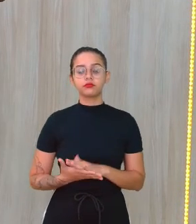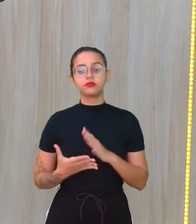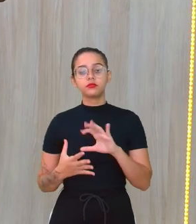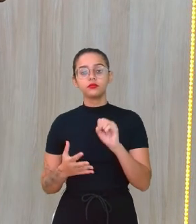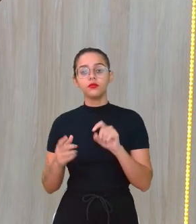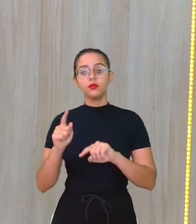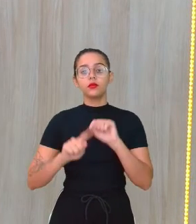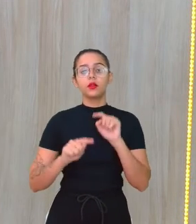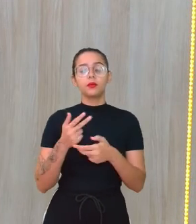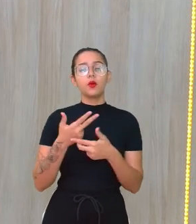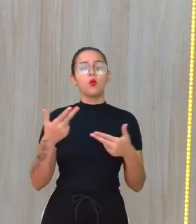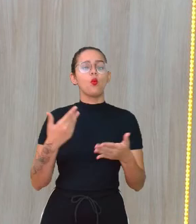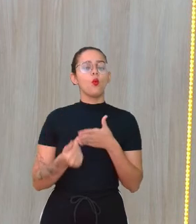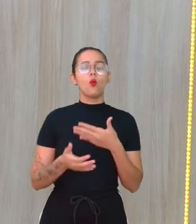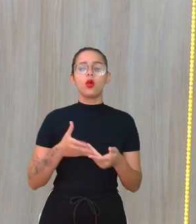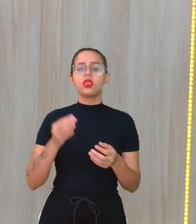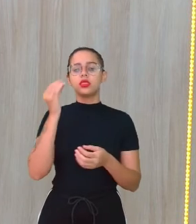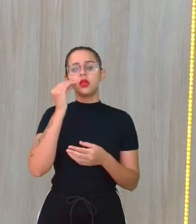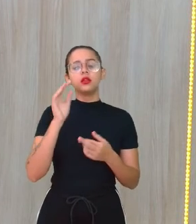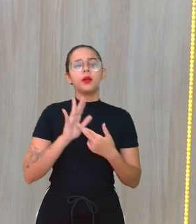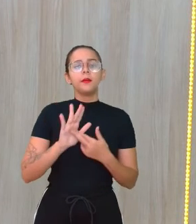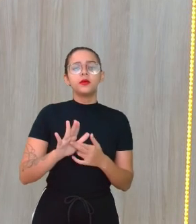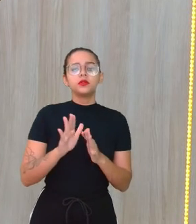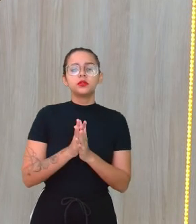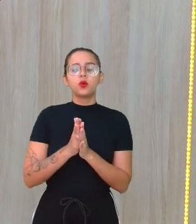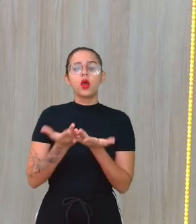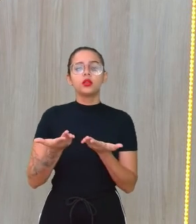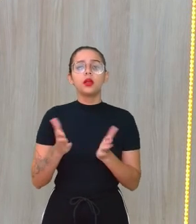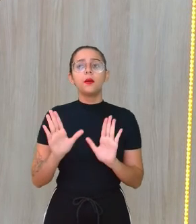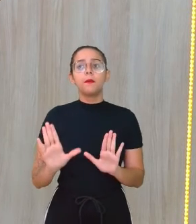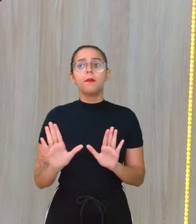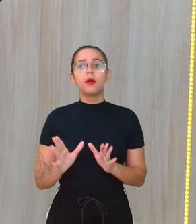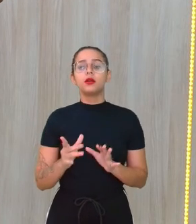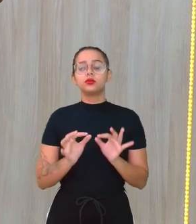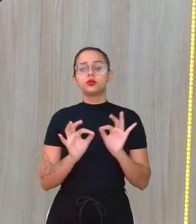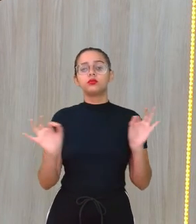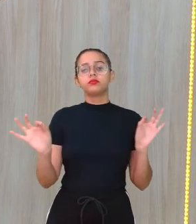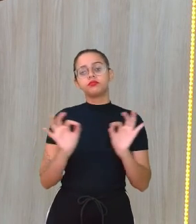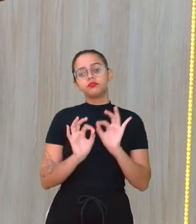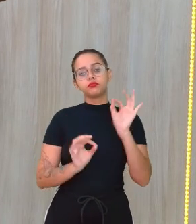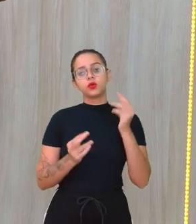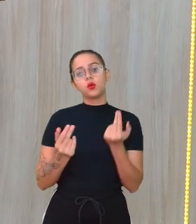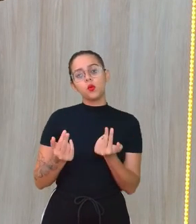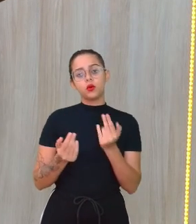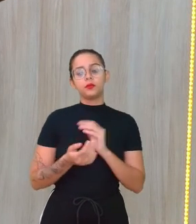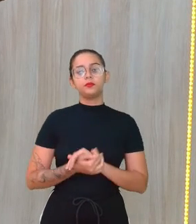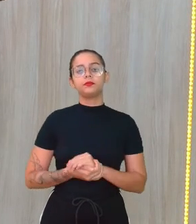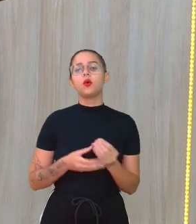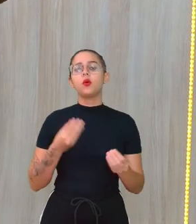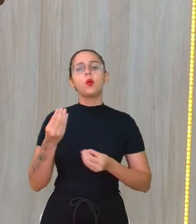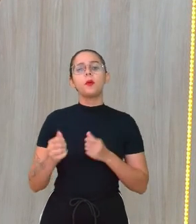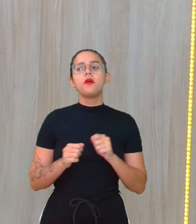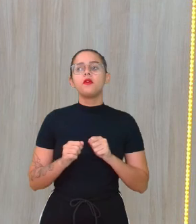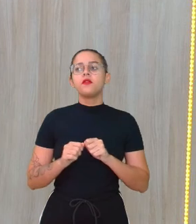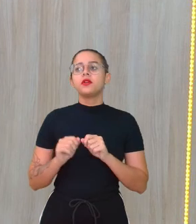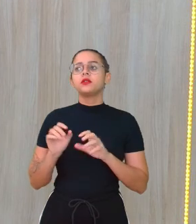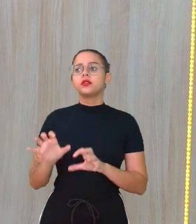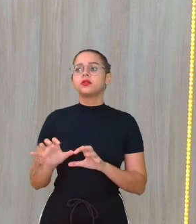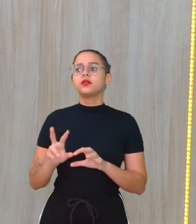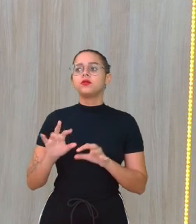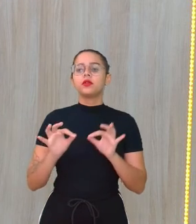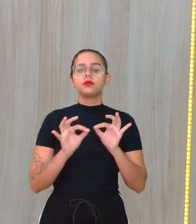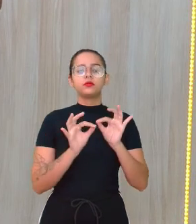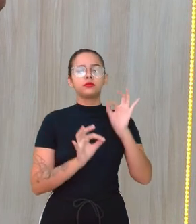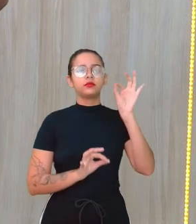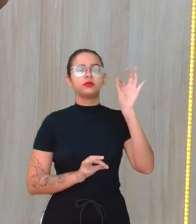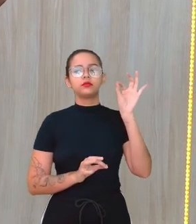objeto qualquer e tenta representar no caderno, só que com as dimensões proporcionais. Como é que você vai fazer isso? Você vai medir,